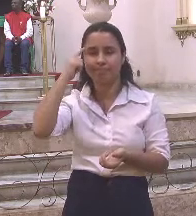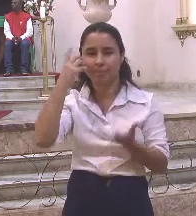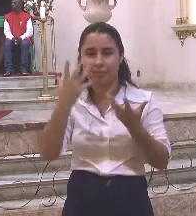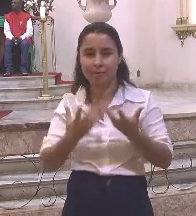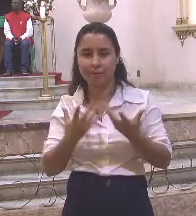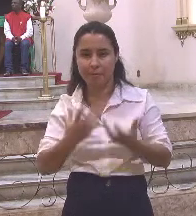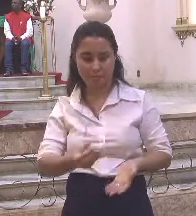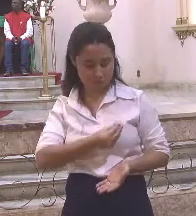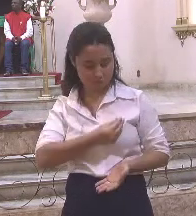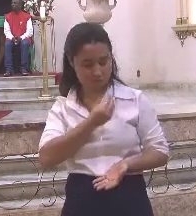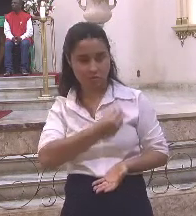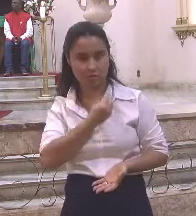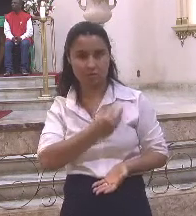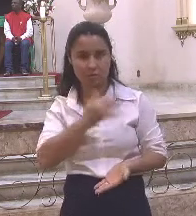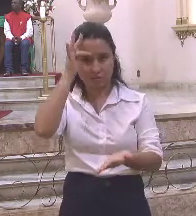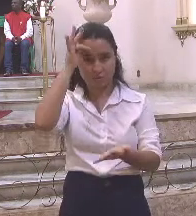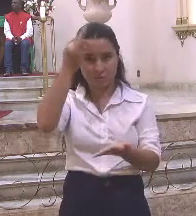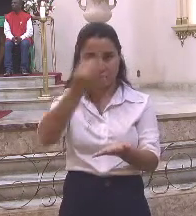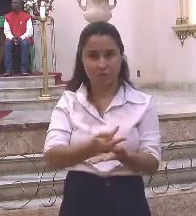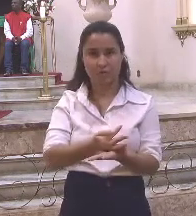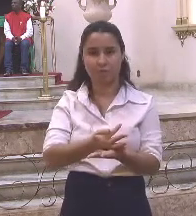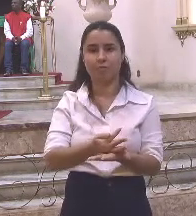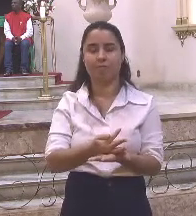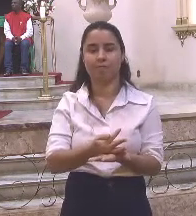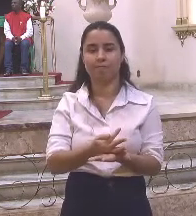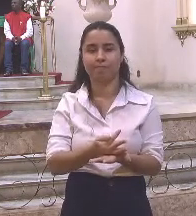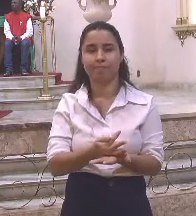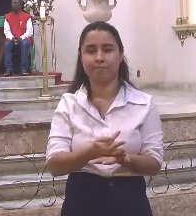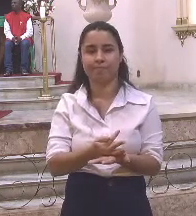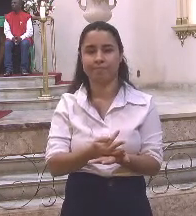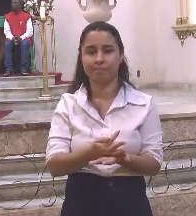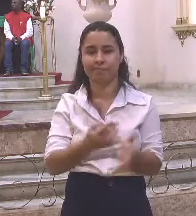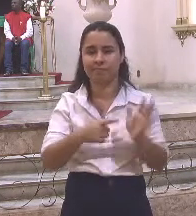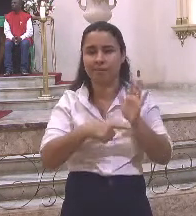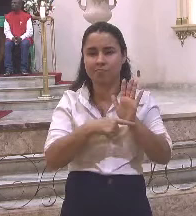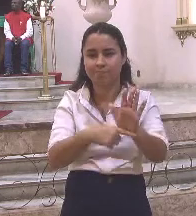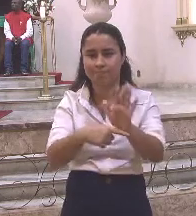Confiemos sempre mais na providência divina.